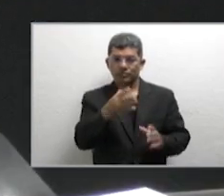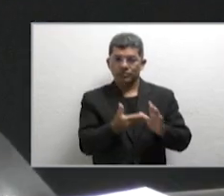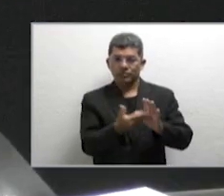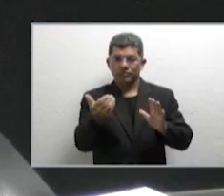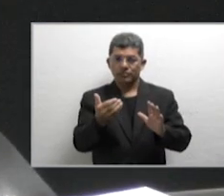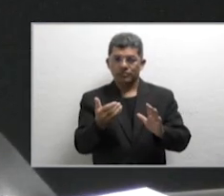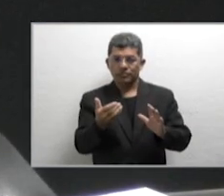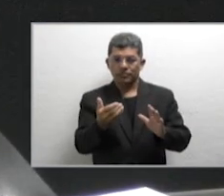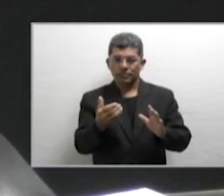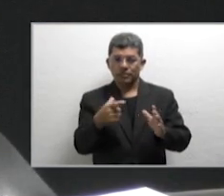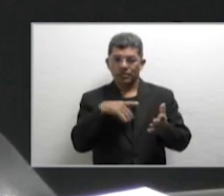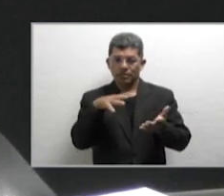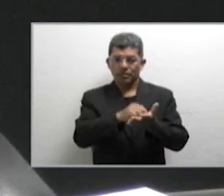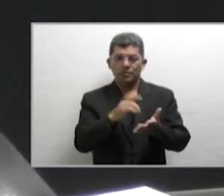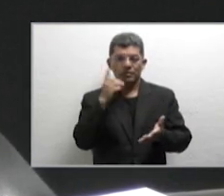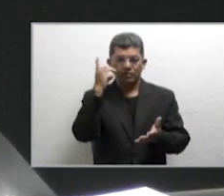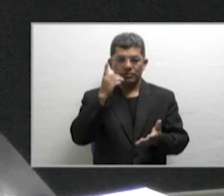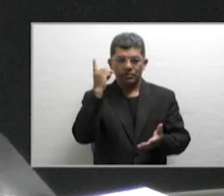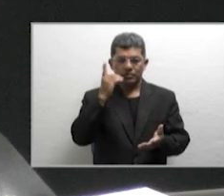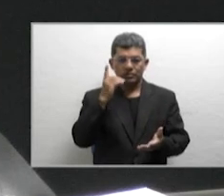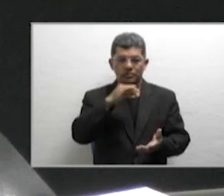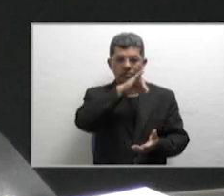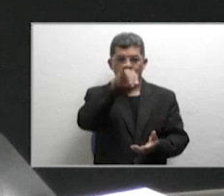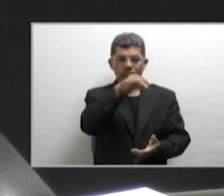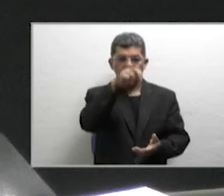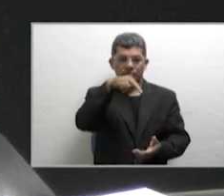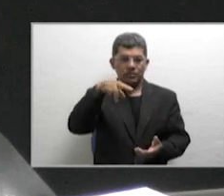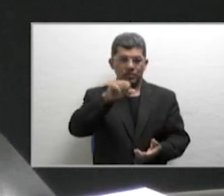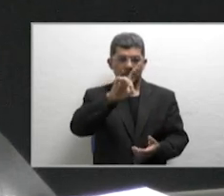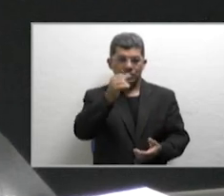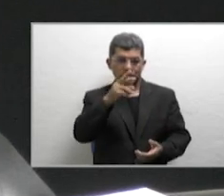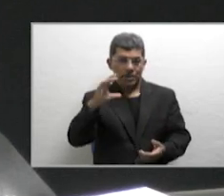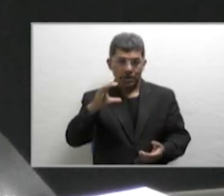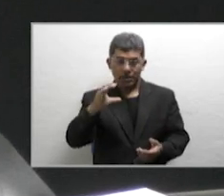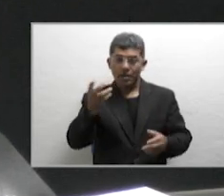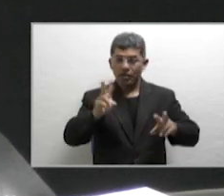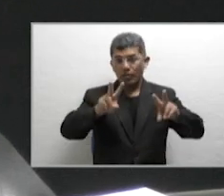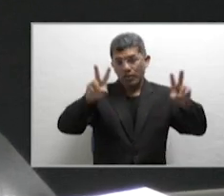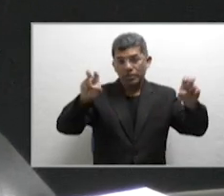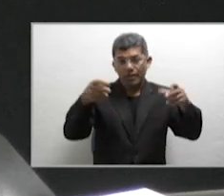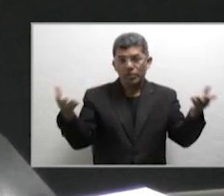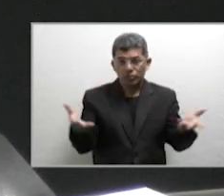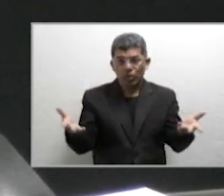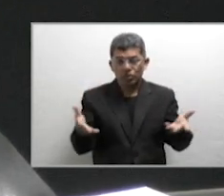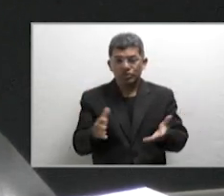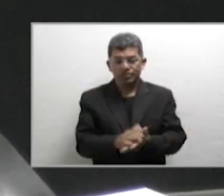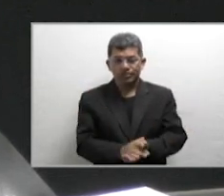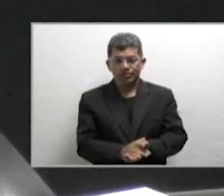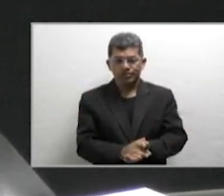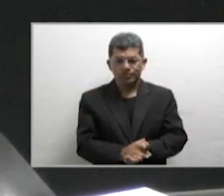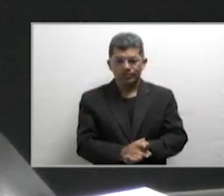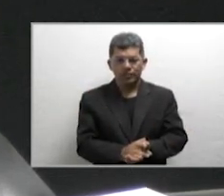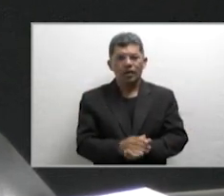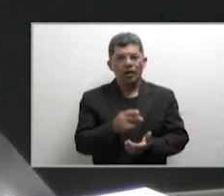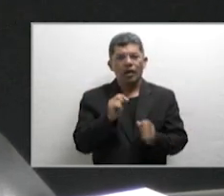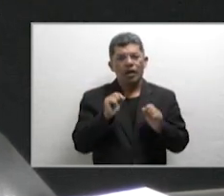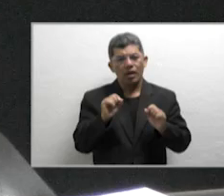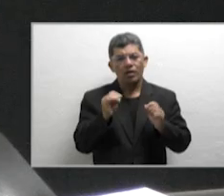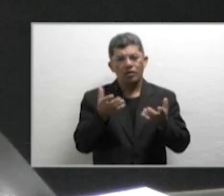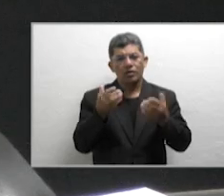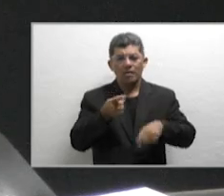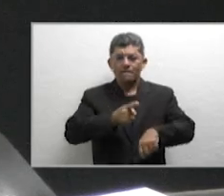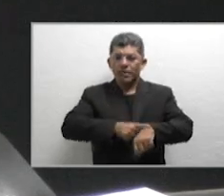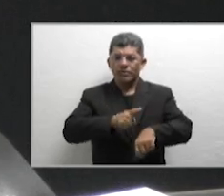no União Brasil. Então, com a palavra, deputada Joana Dark. Presidente, como é o assunto de hoje, eu me dispus a ceder o